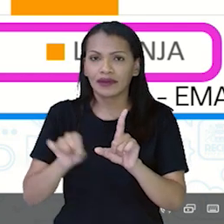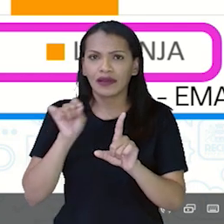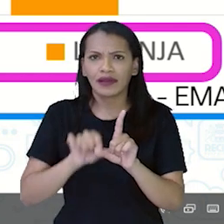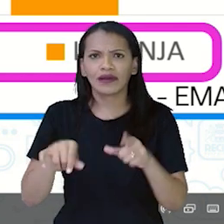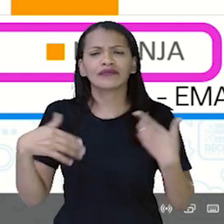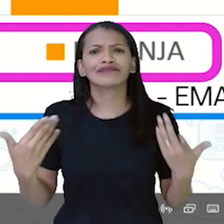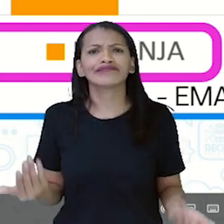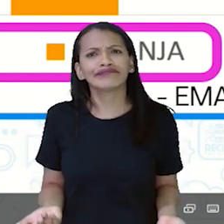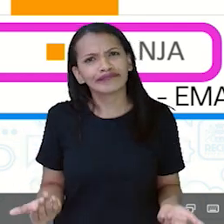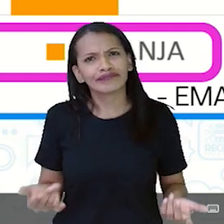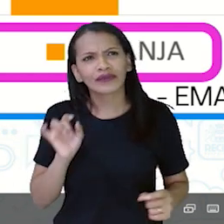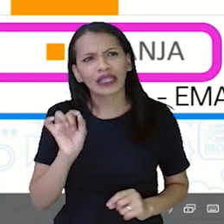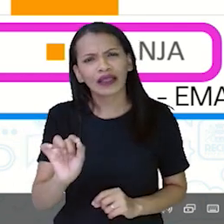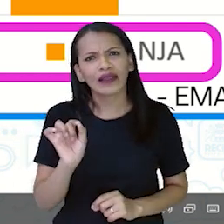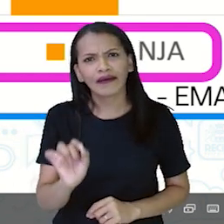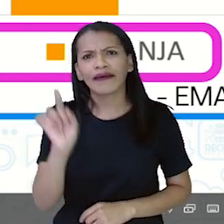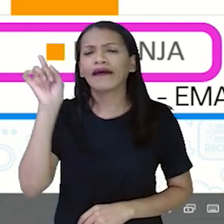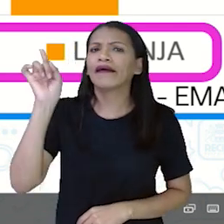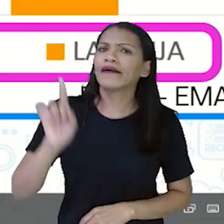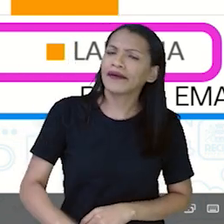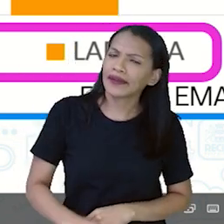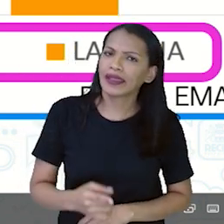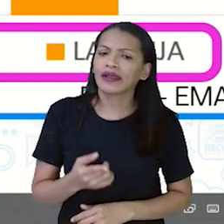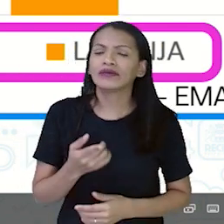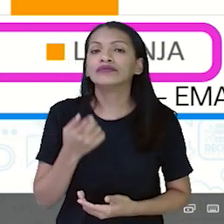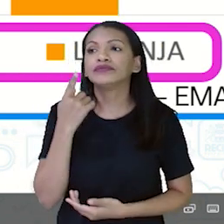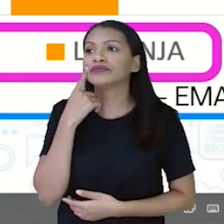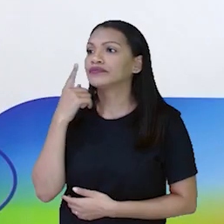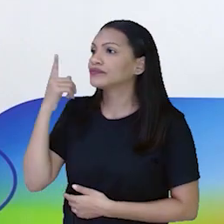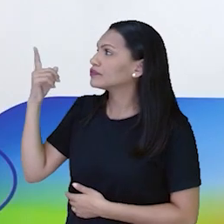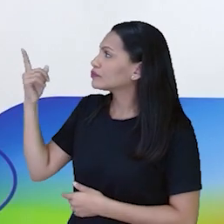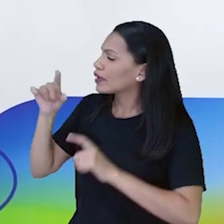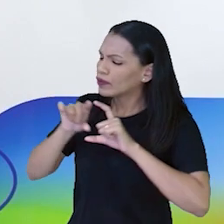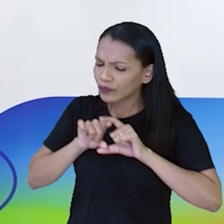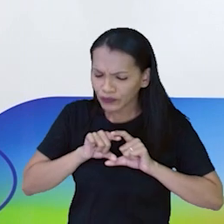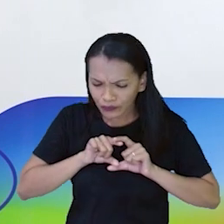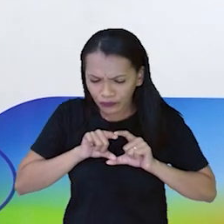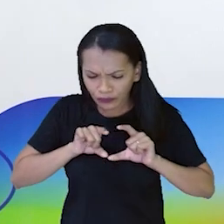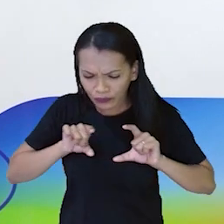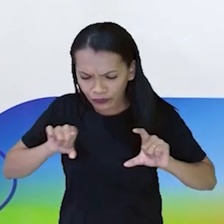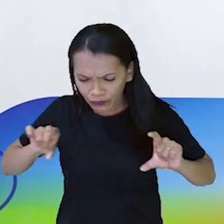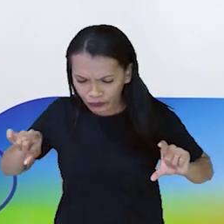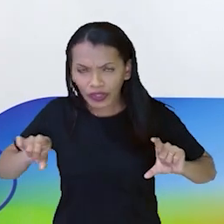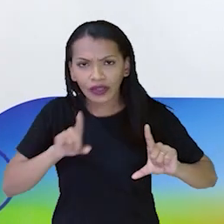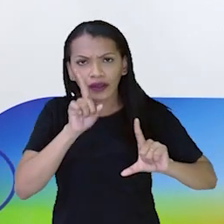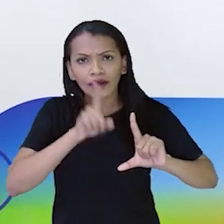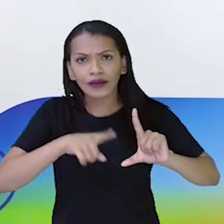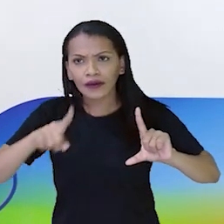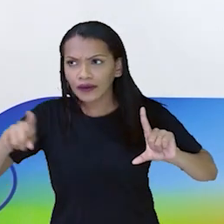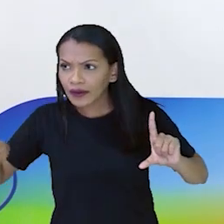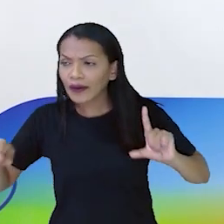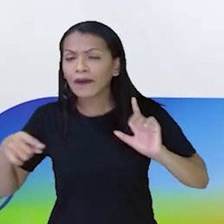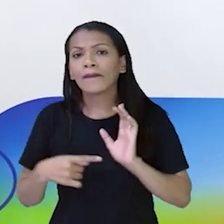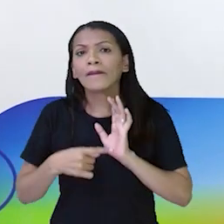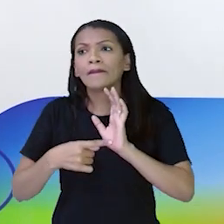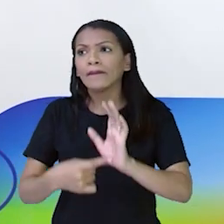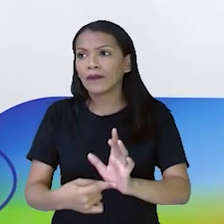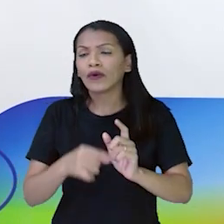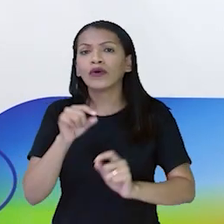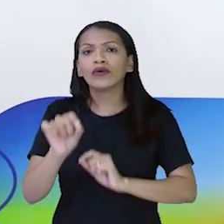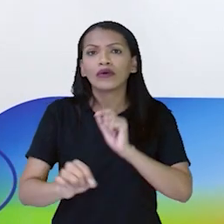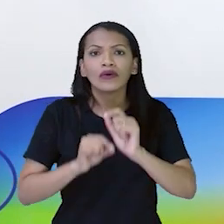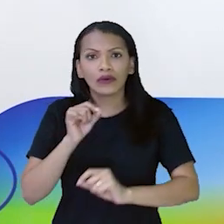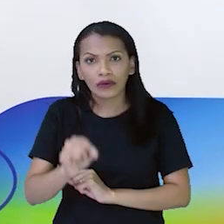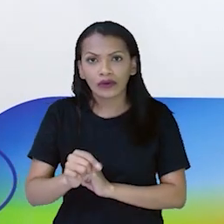que serve a legenda? Ela é a grande parte que fica ali embaixo dos gráficos e ela é o quê? Apresentam legendas